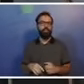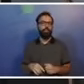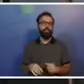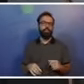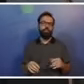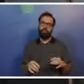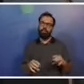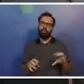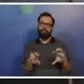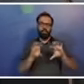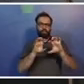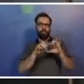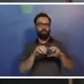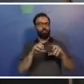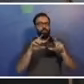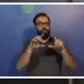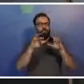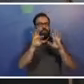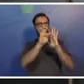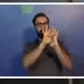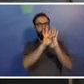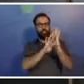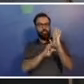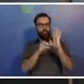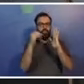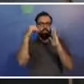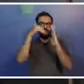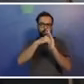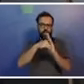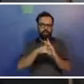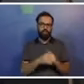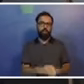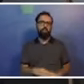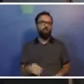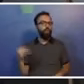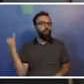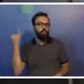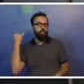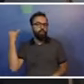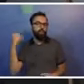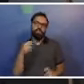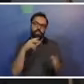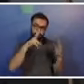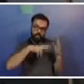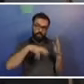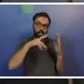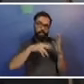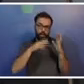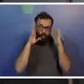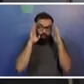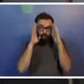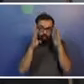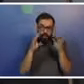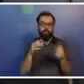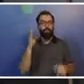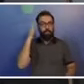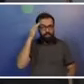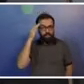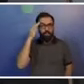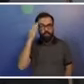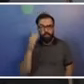aqui. Qual que é a grande questão? É vocês lerem bem o enunciado,